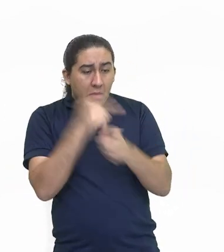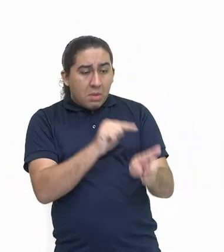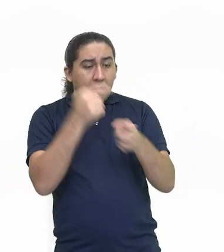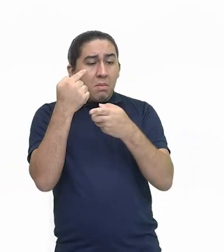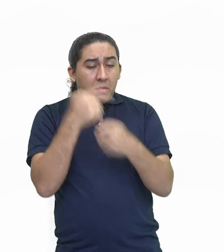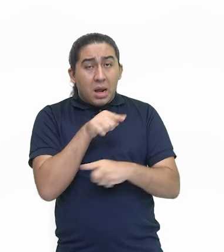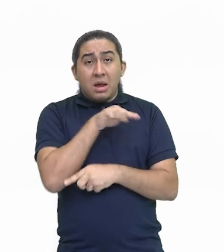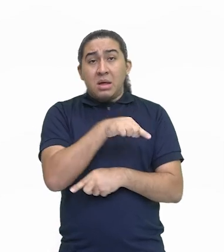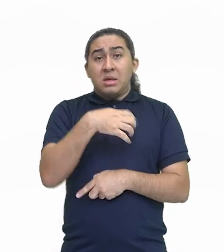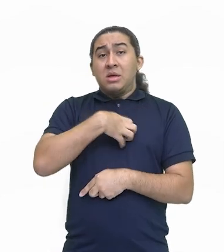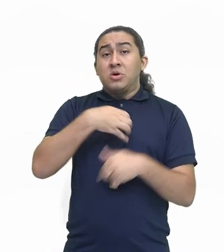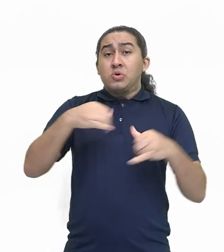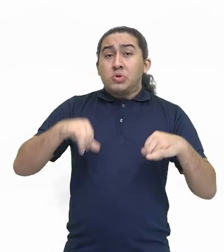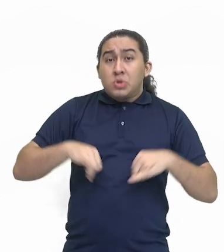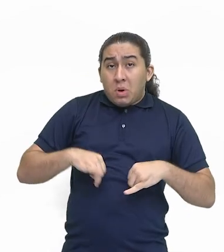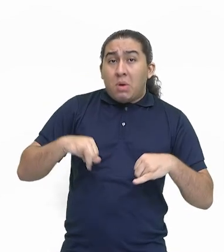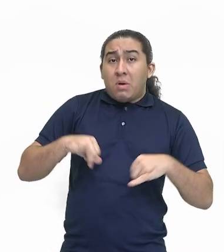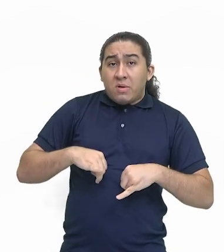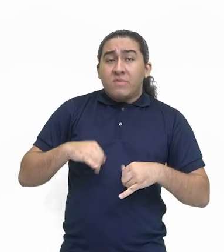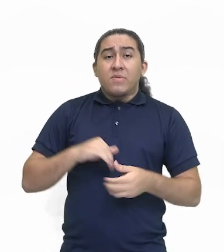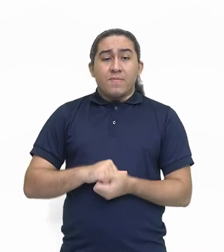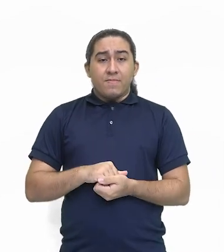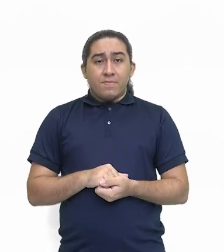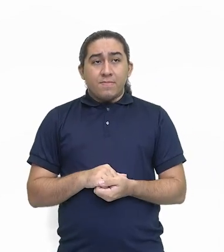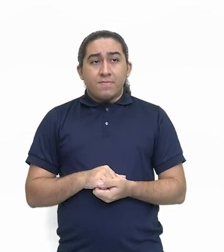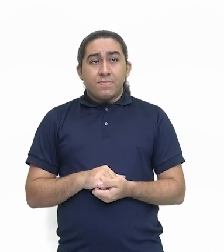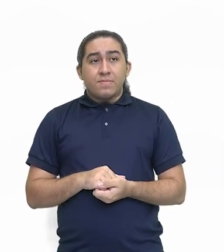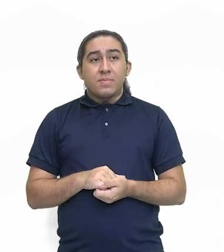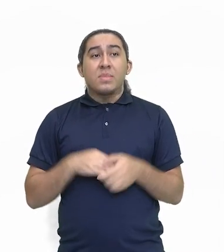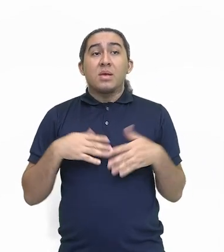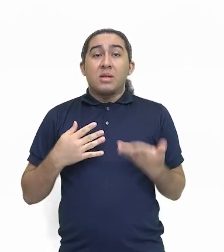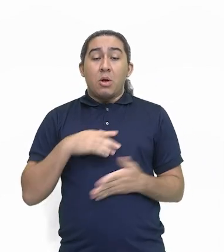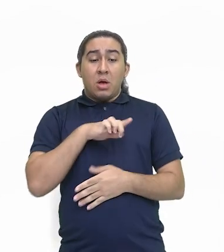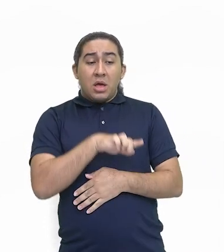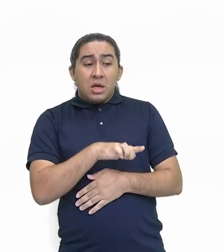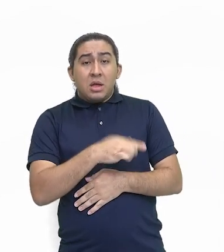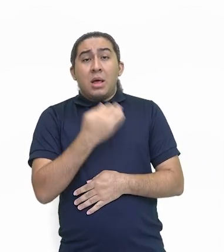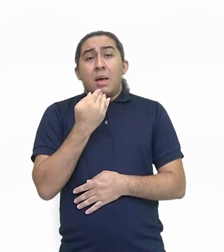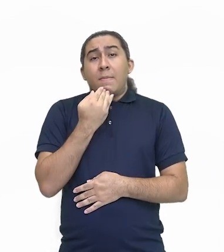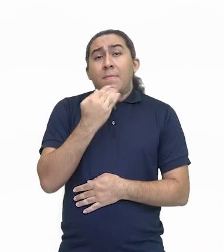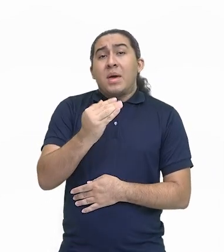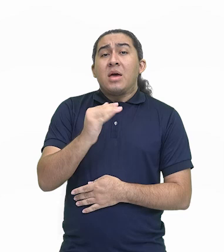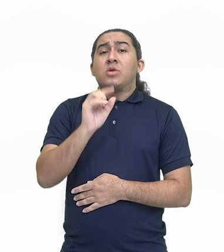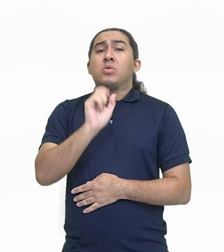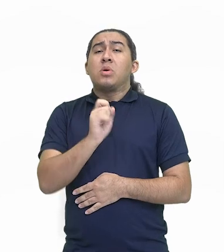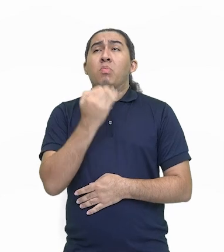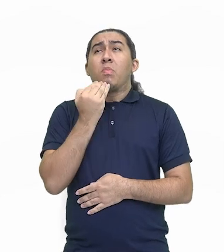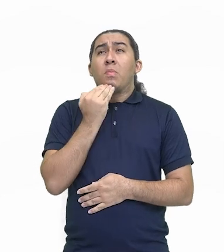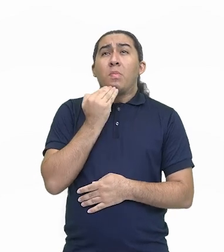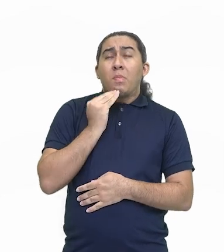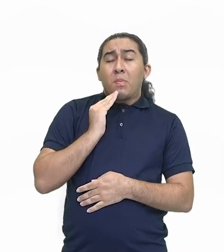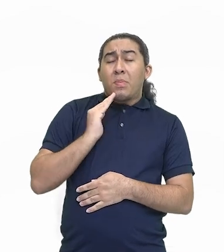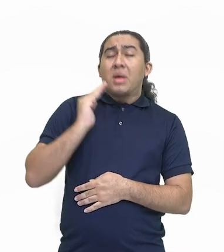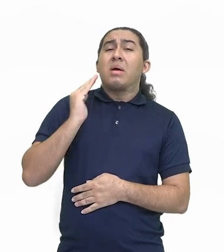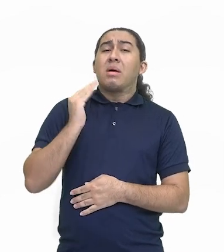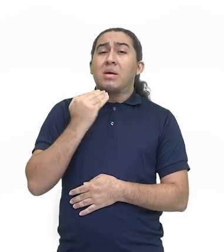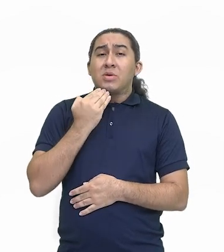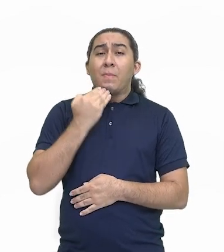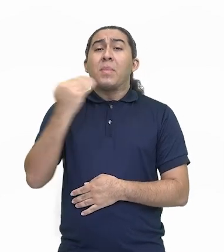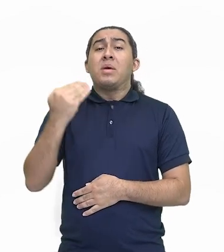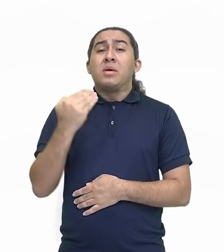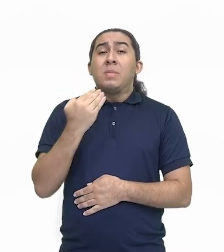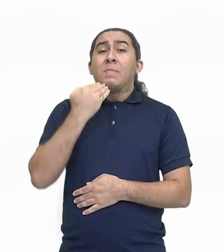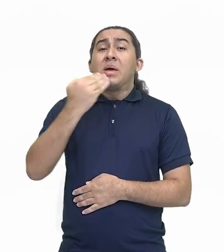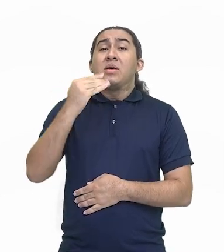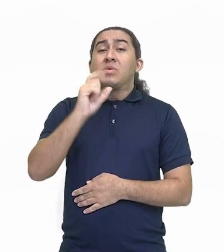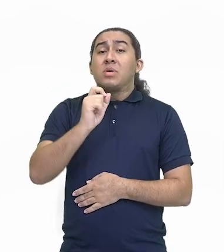isso? Aqui o eu lírico apela, ele apela para alguém aí, né? E está bem claro, olha,